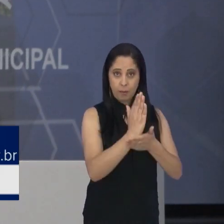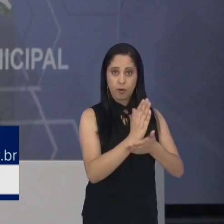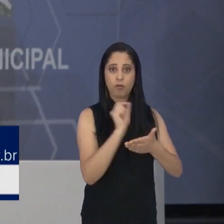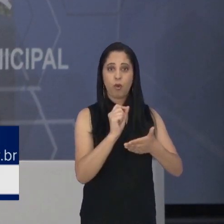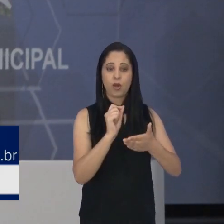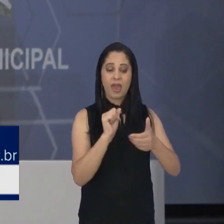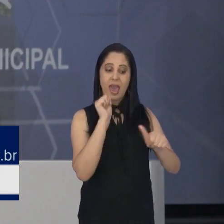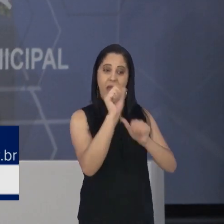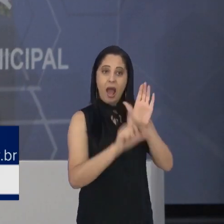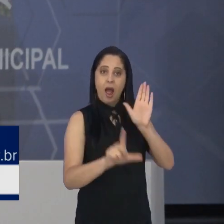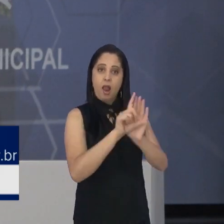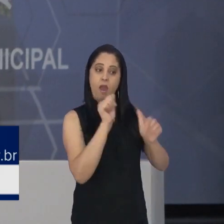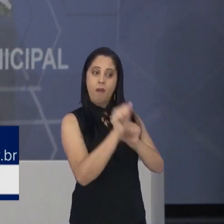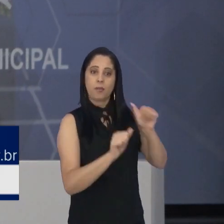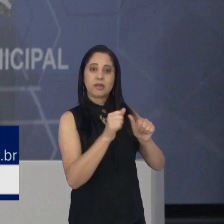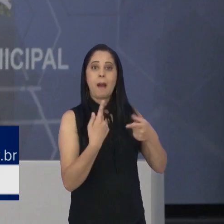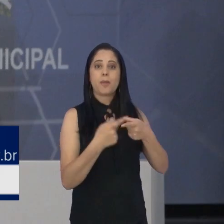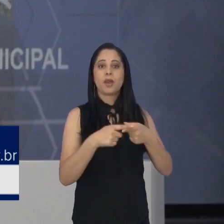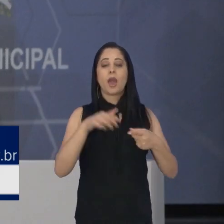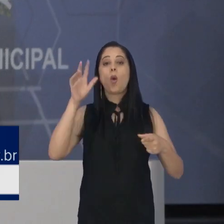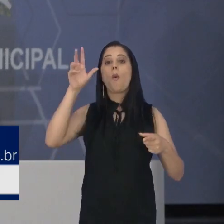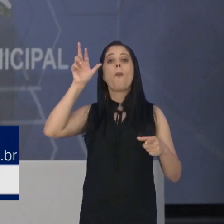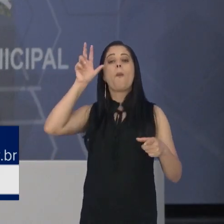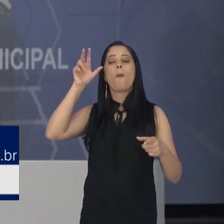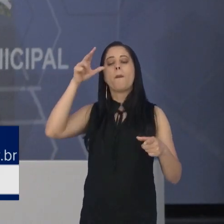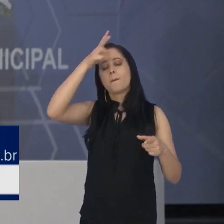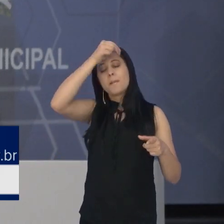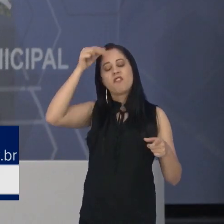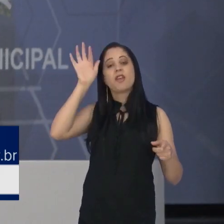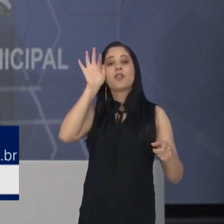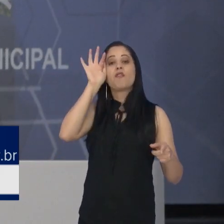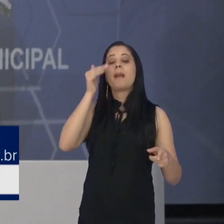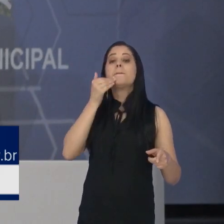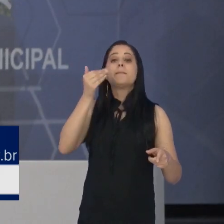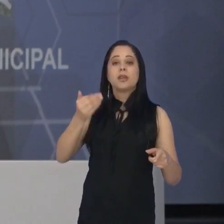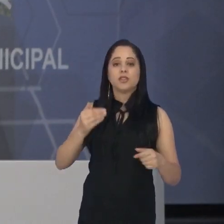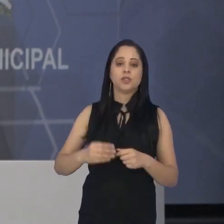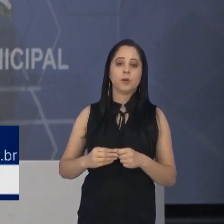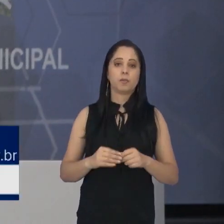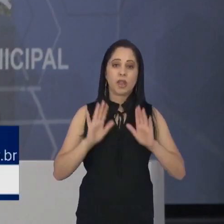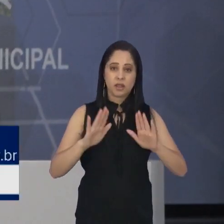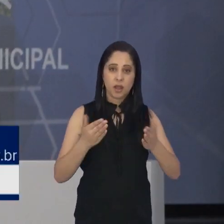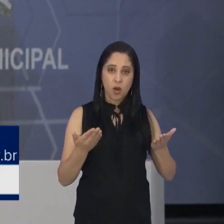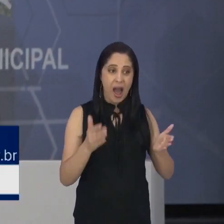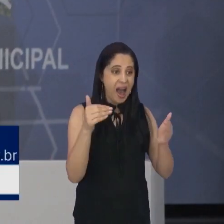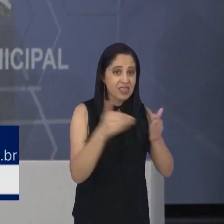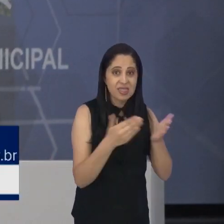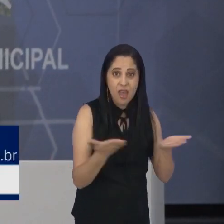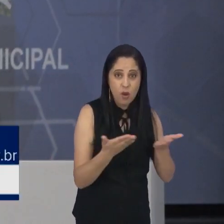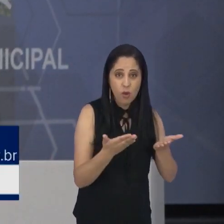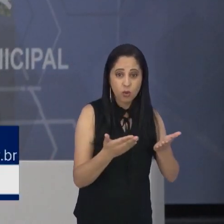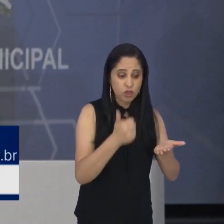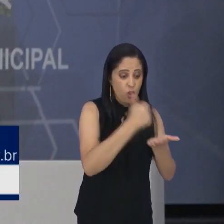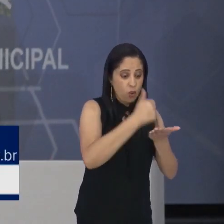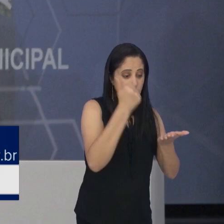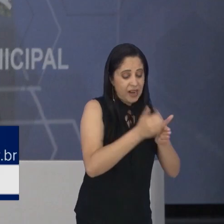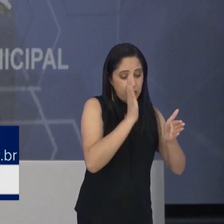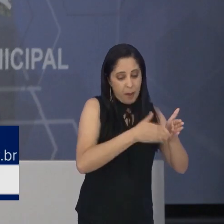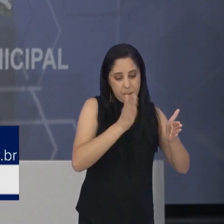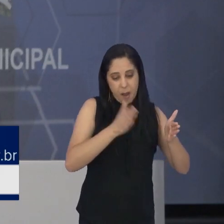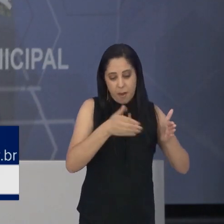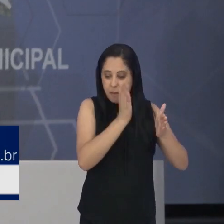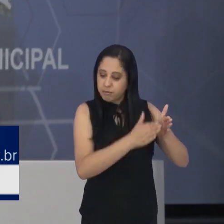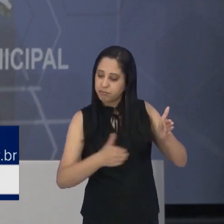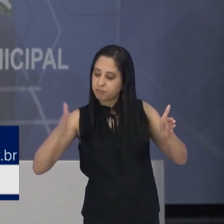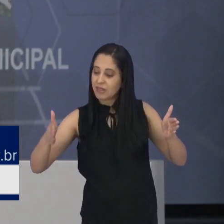a pedido do então prefeito Felício. Essa alteração, que segue vigente até hoje, permitiu que os contratos fossem prorrogados até 21 de outubro